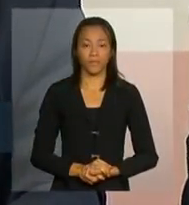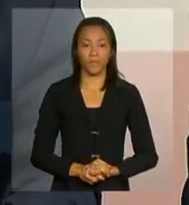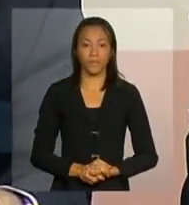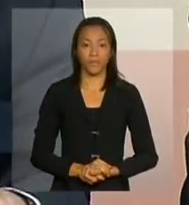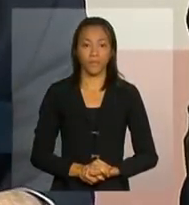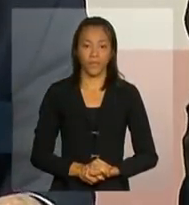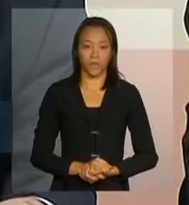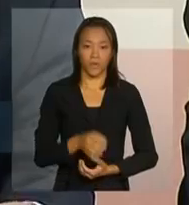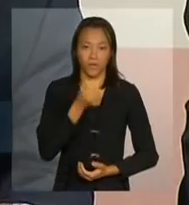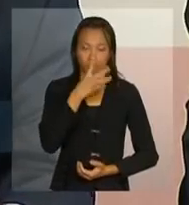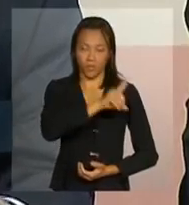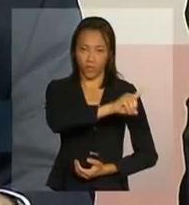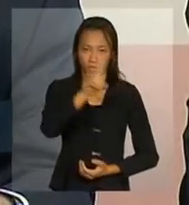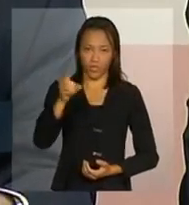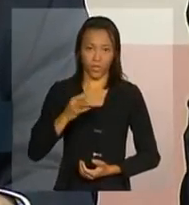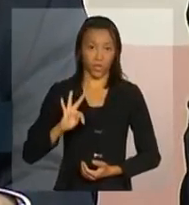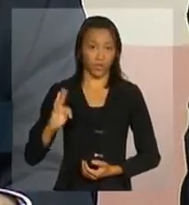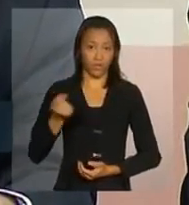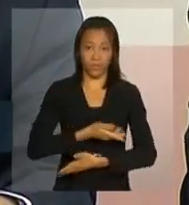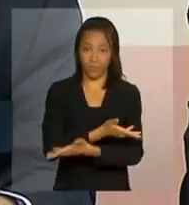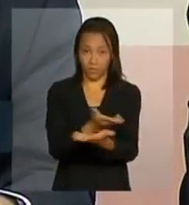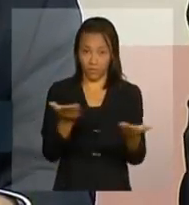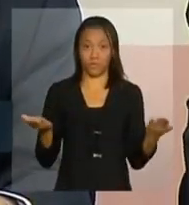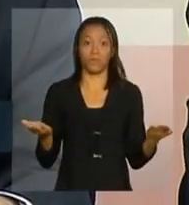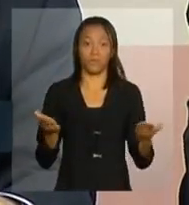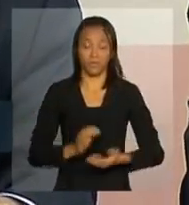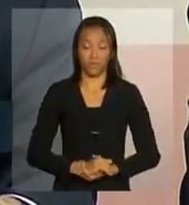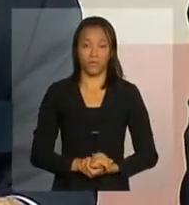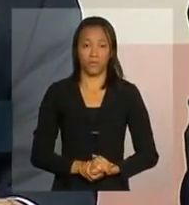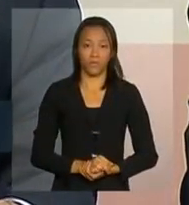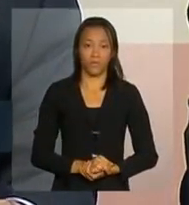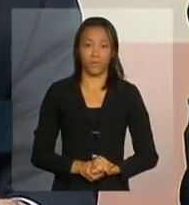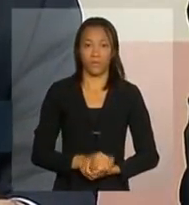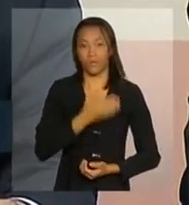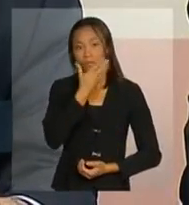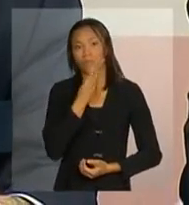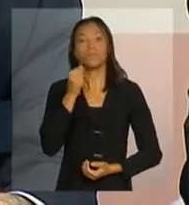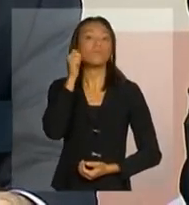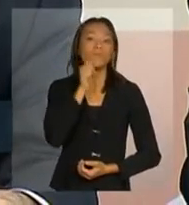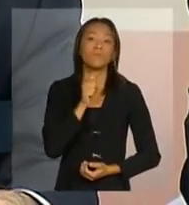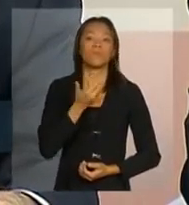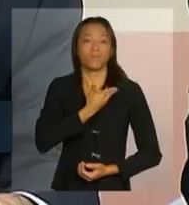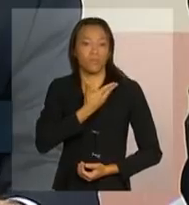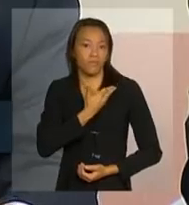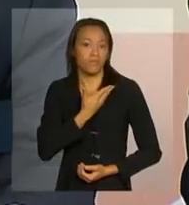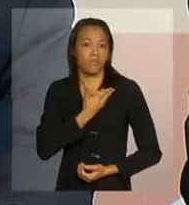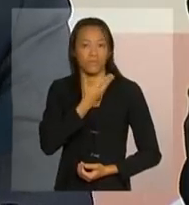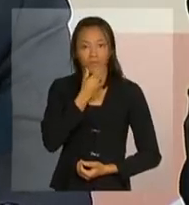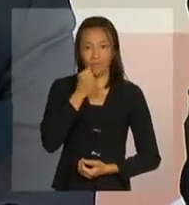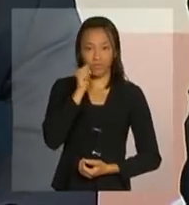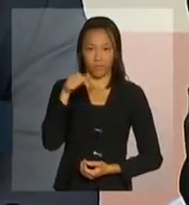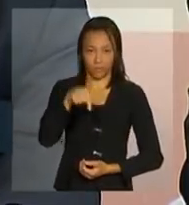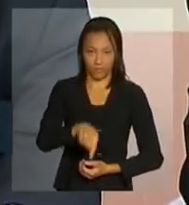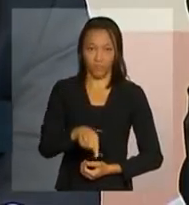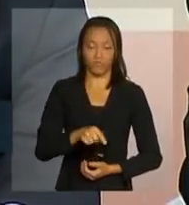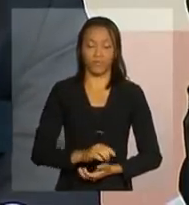Queria dar um bom dia a todos vocês, senhoras e senhores, amigos e amigas.